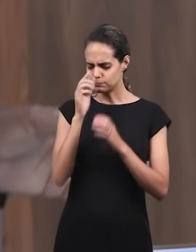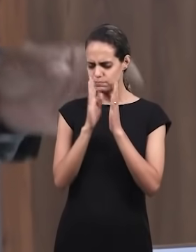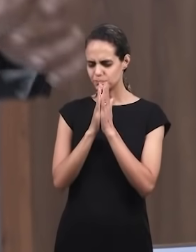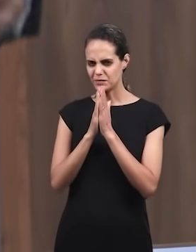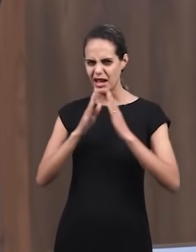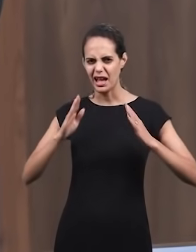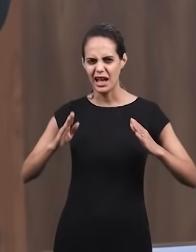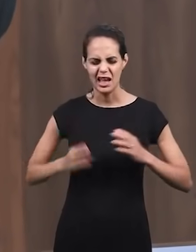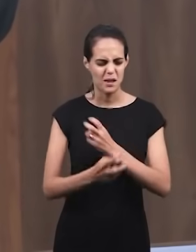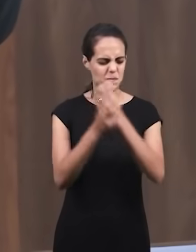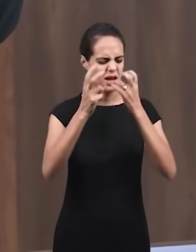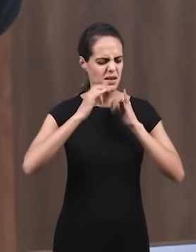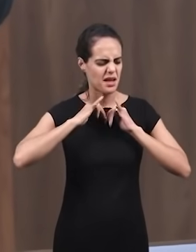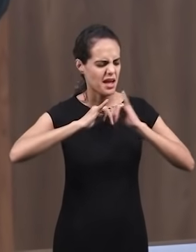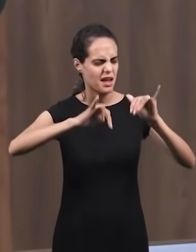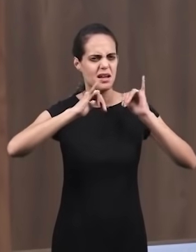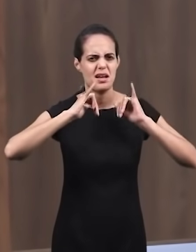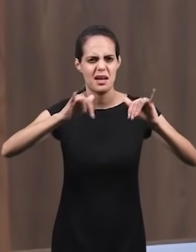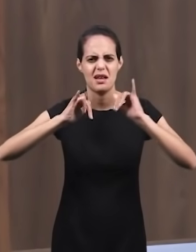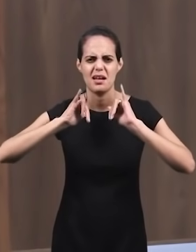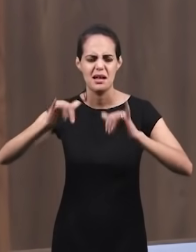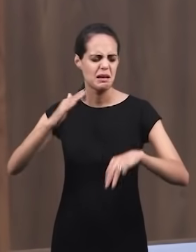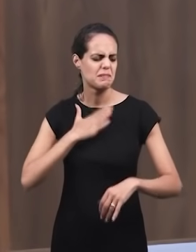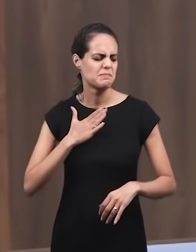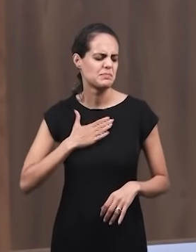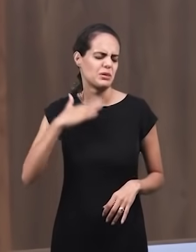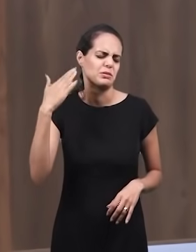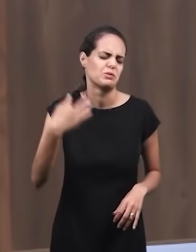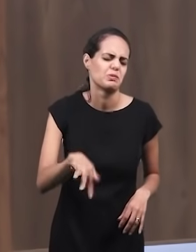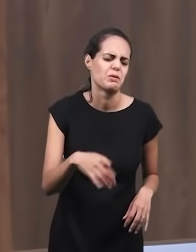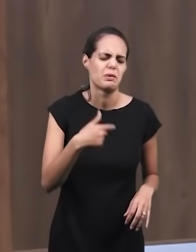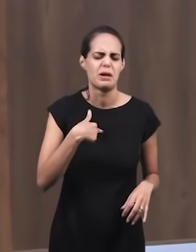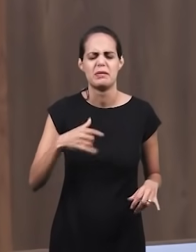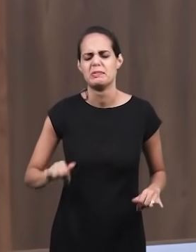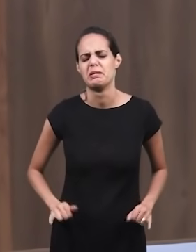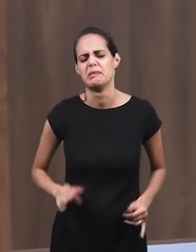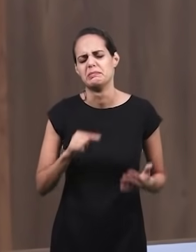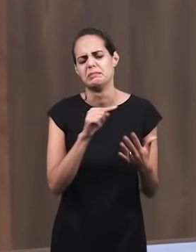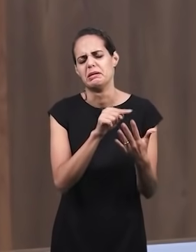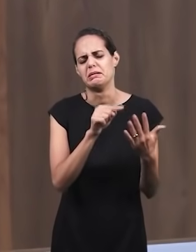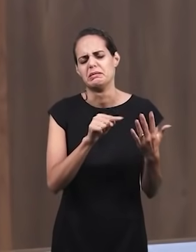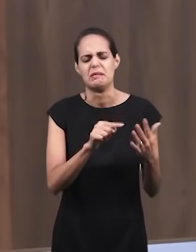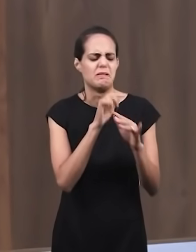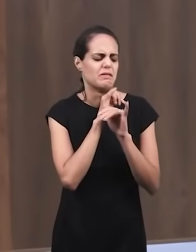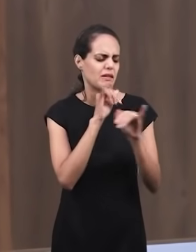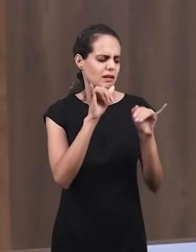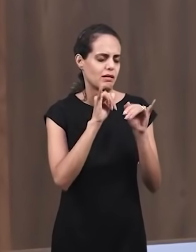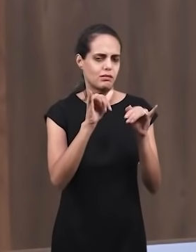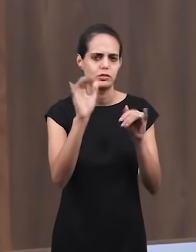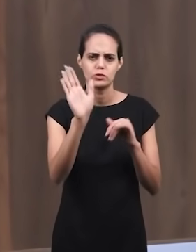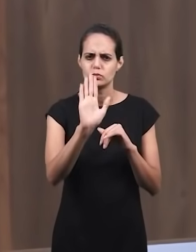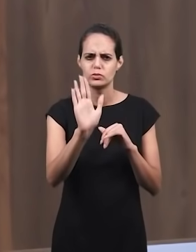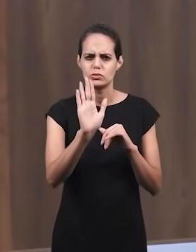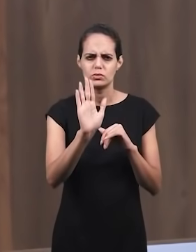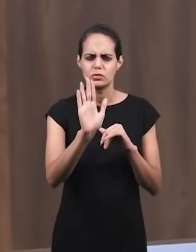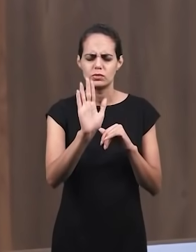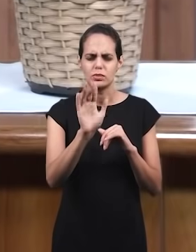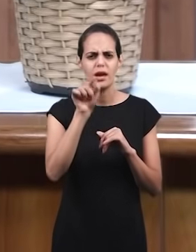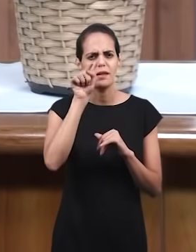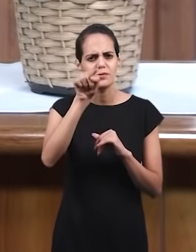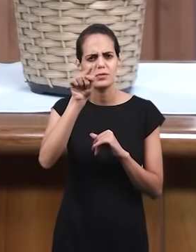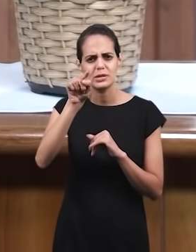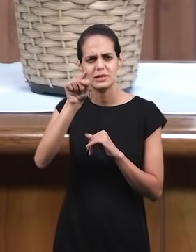você bradar aos 7 cantos, a todo lugar, a sua dor. Você tem que falar para todo mundo, é você com